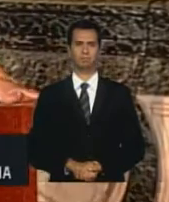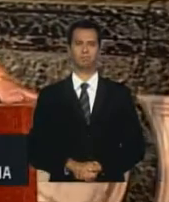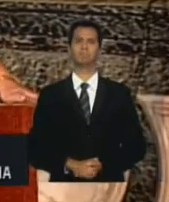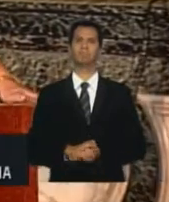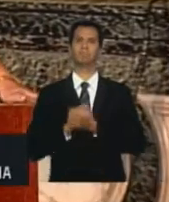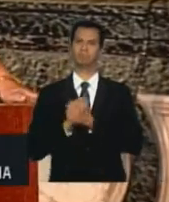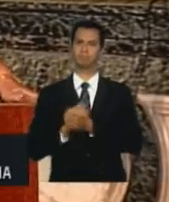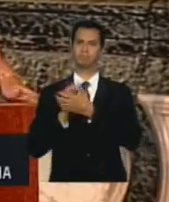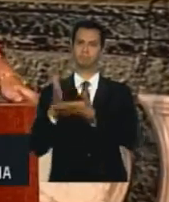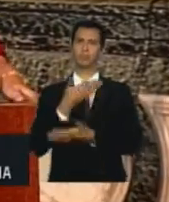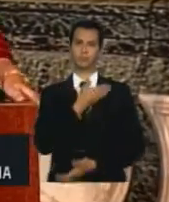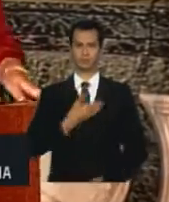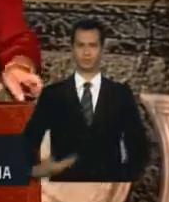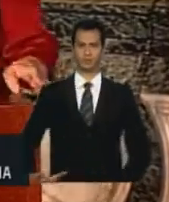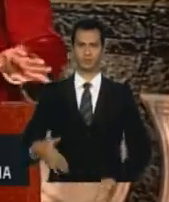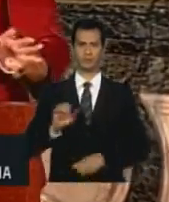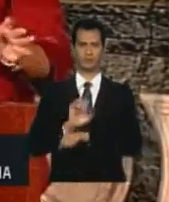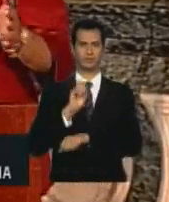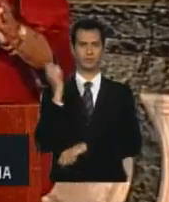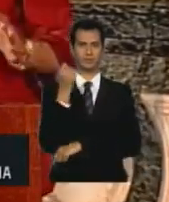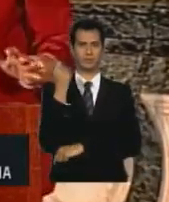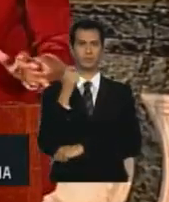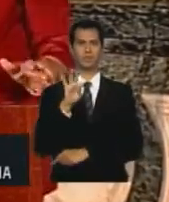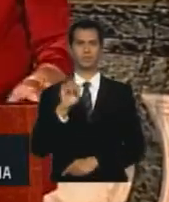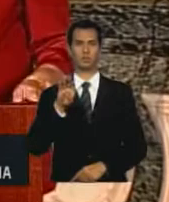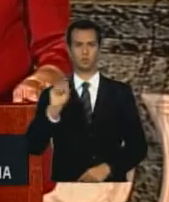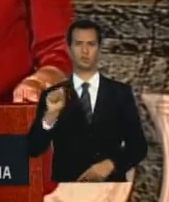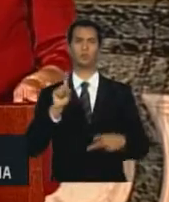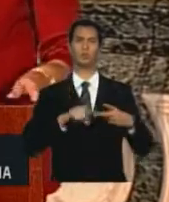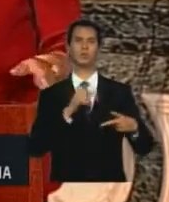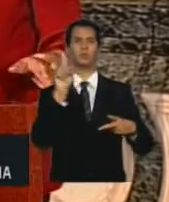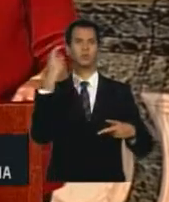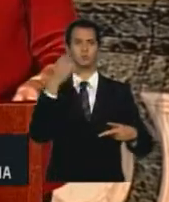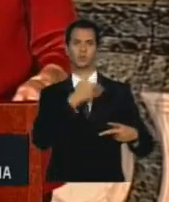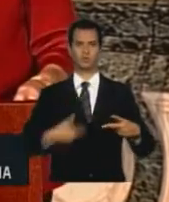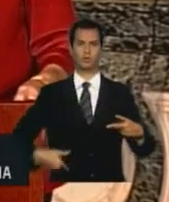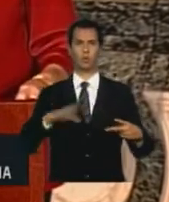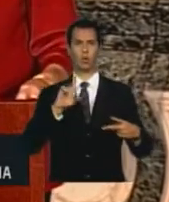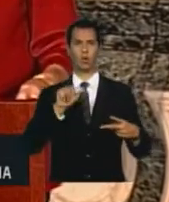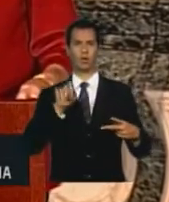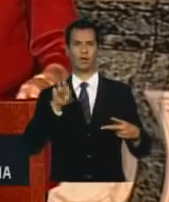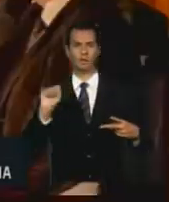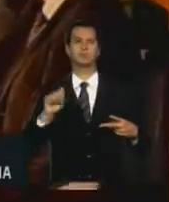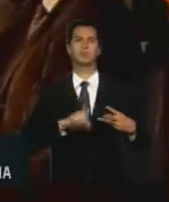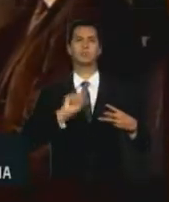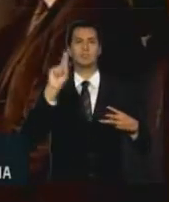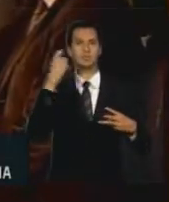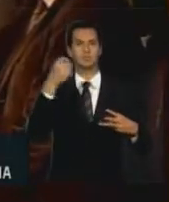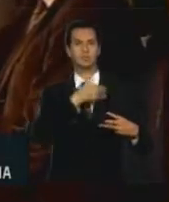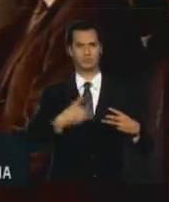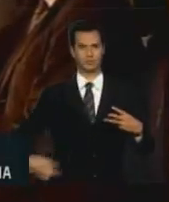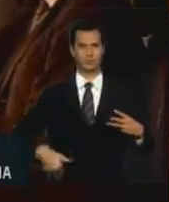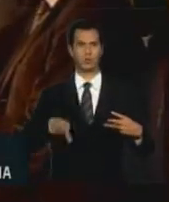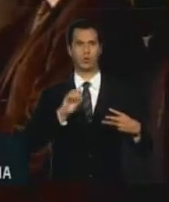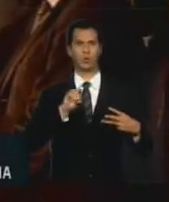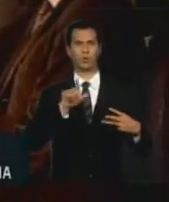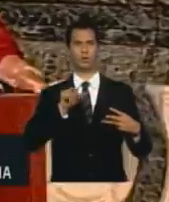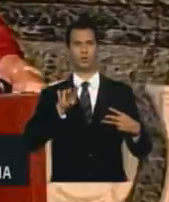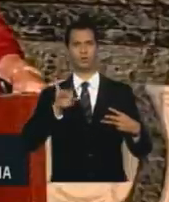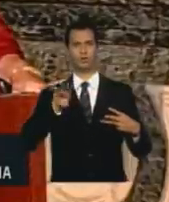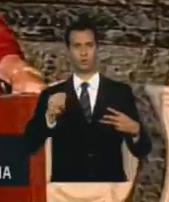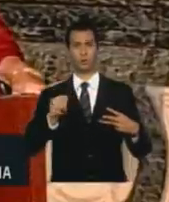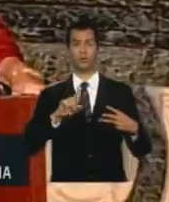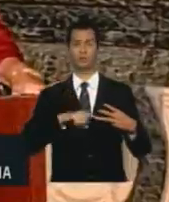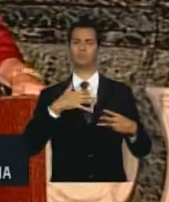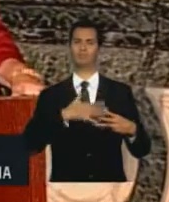Governador Tarso Genro, ex-governador Colares, ex-governador Olívio, que eu tive a honra de